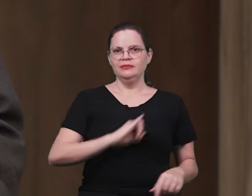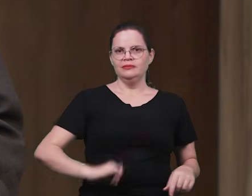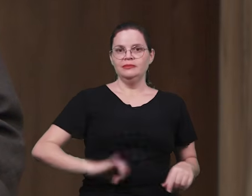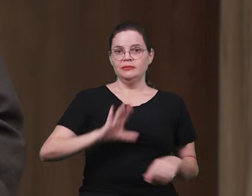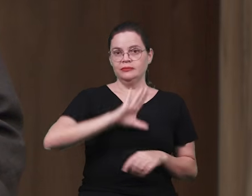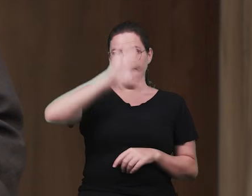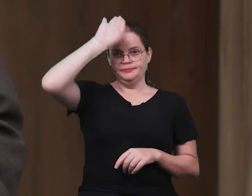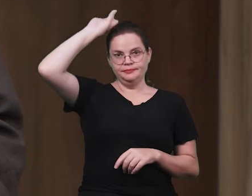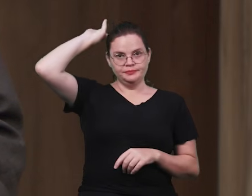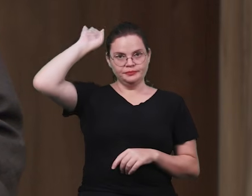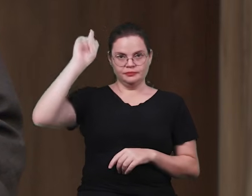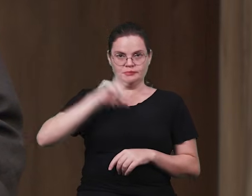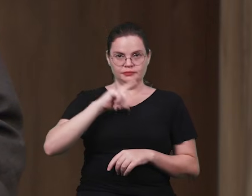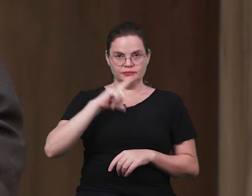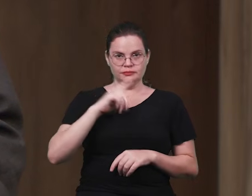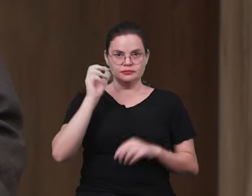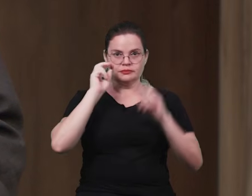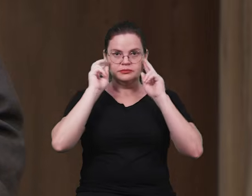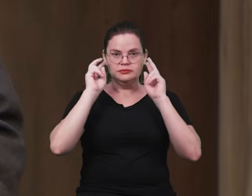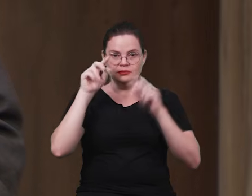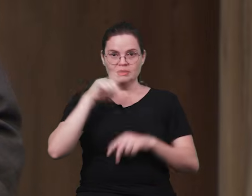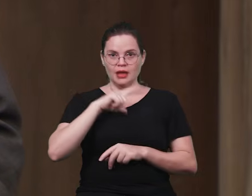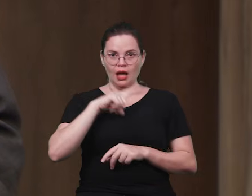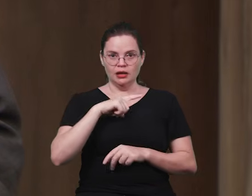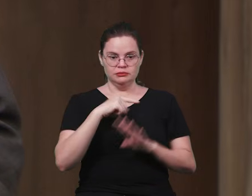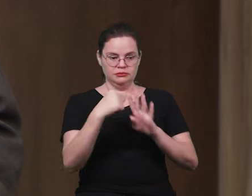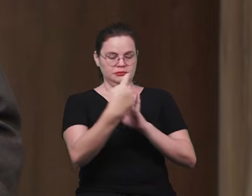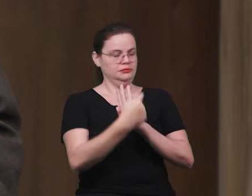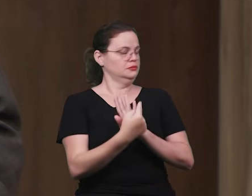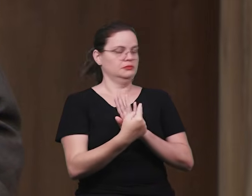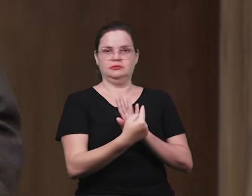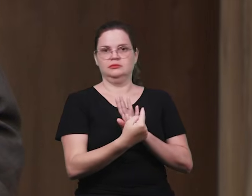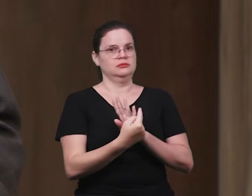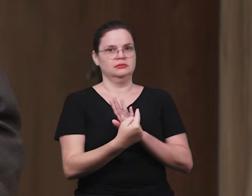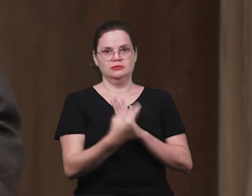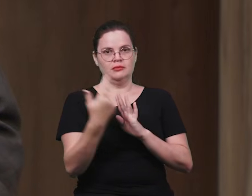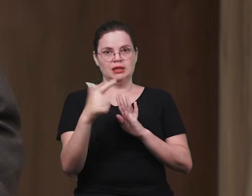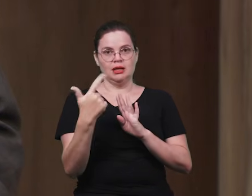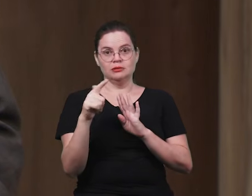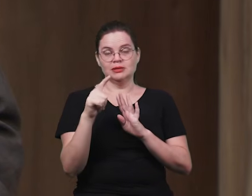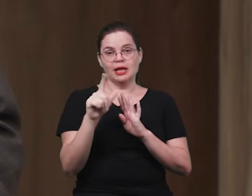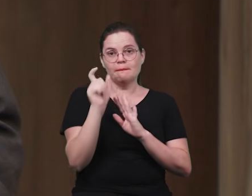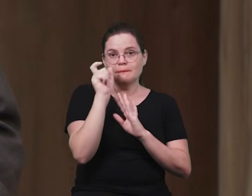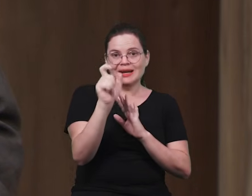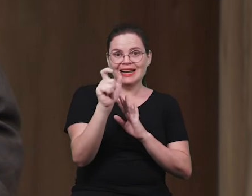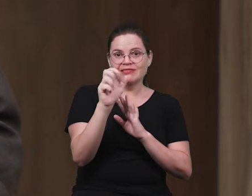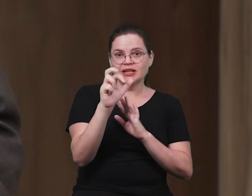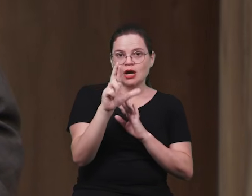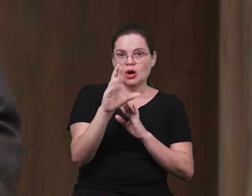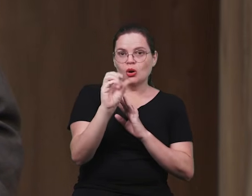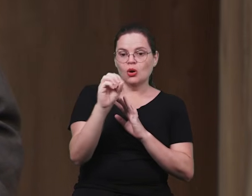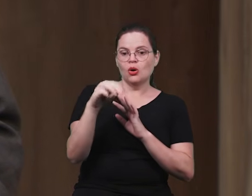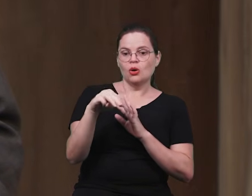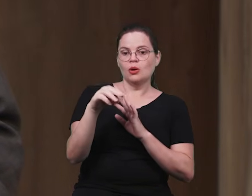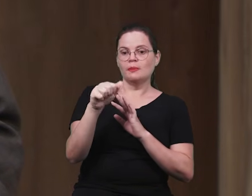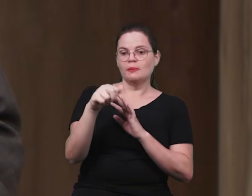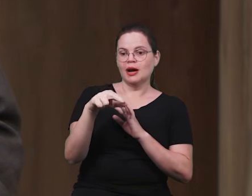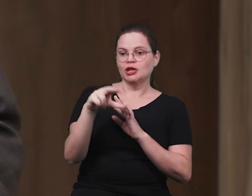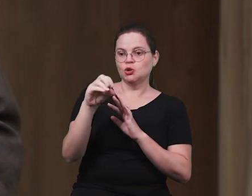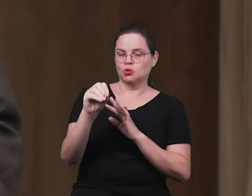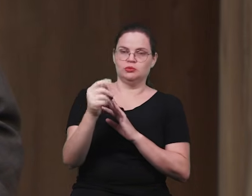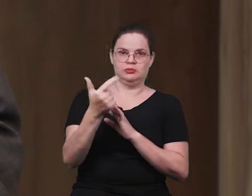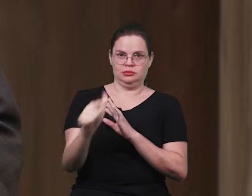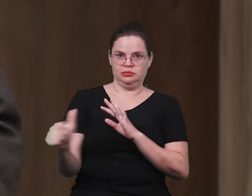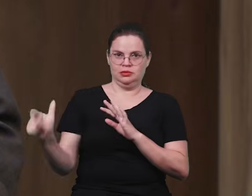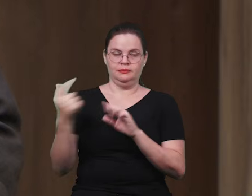ele não é citado na visão, mas nós entendemos que o último reino, ele